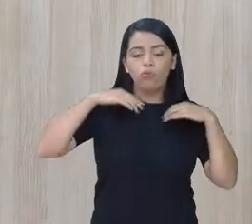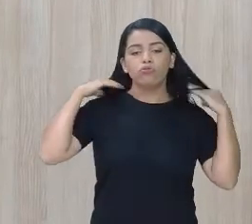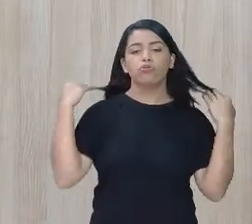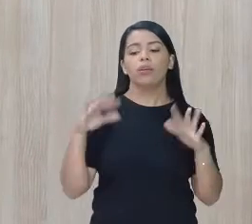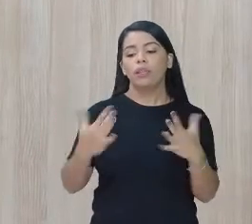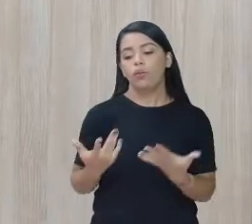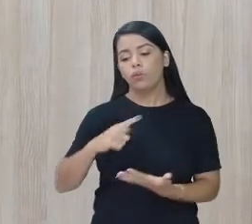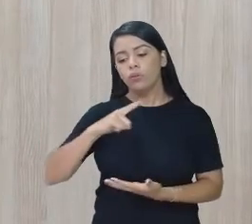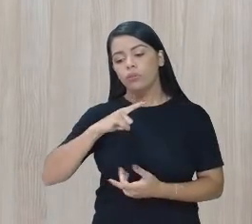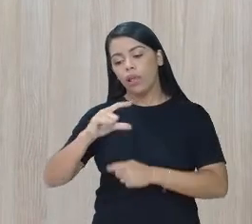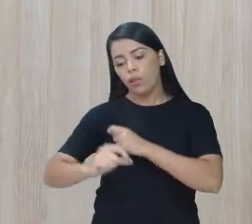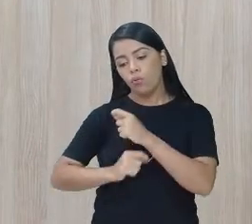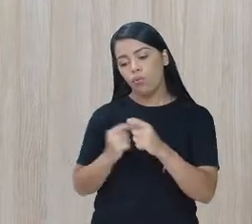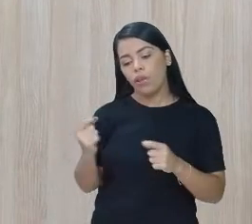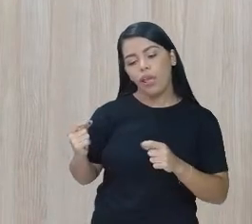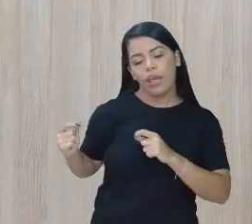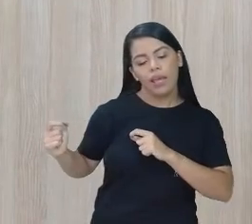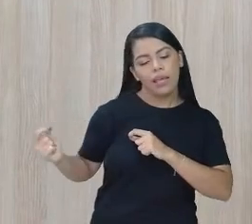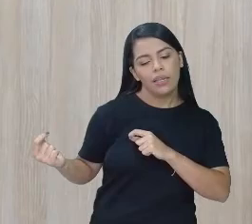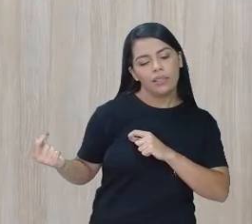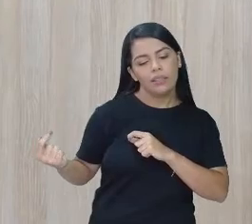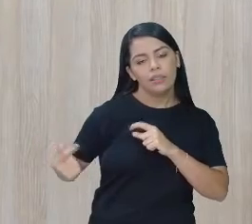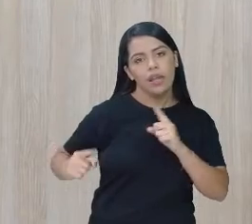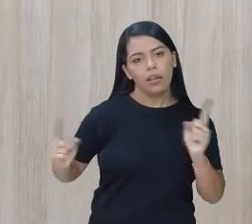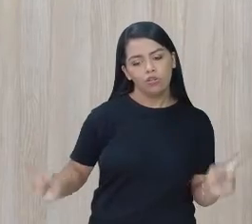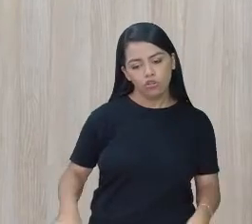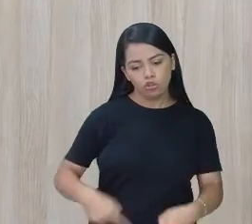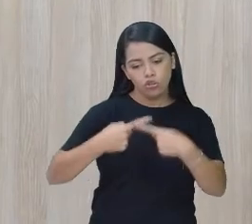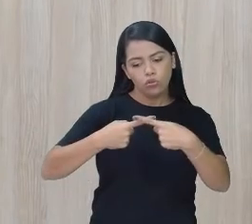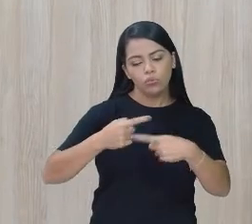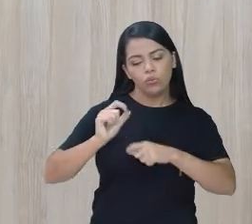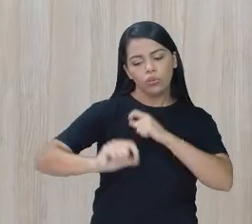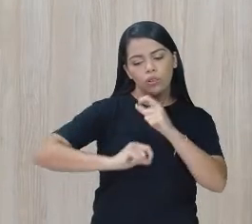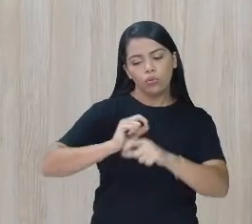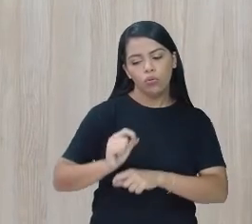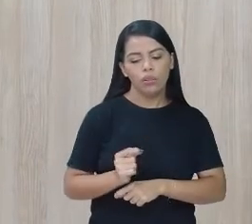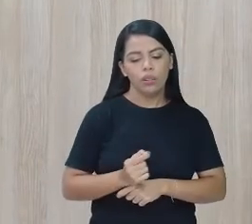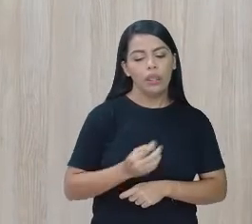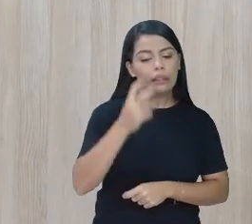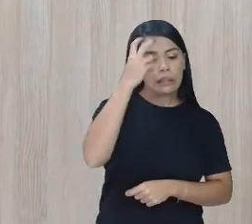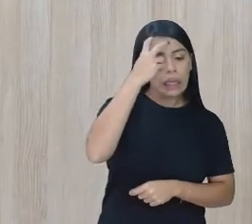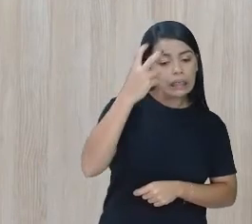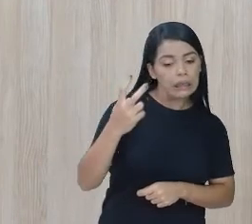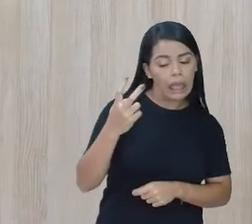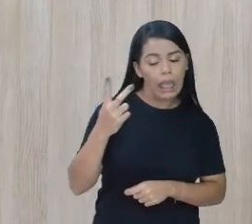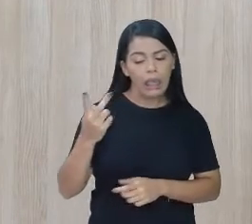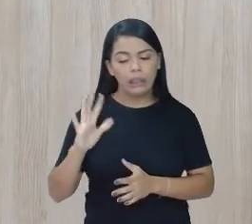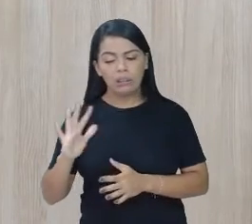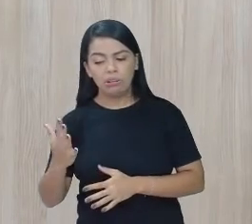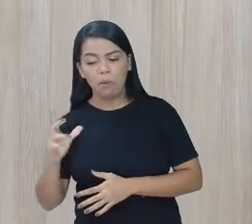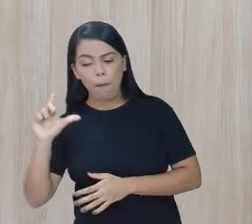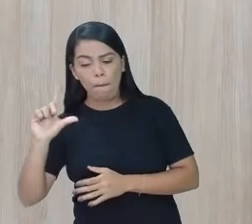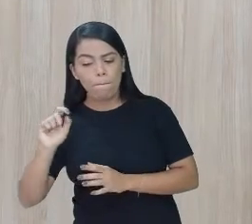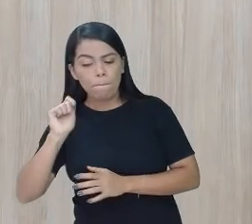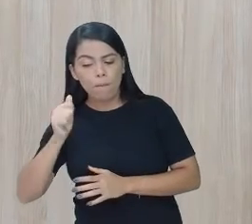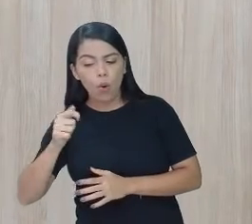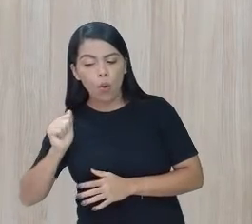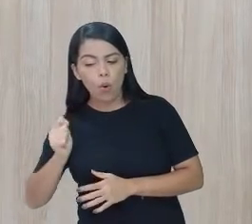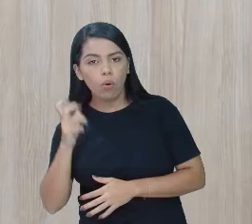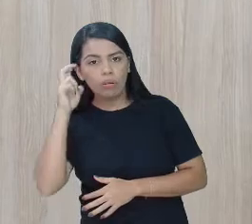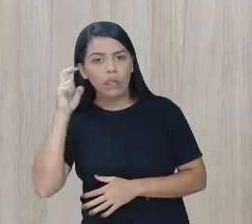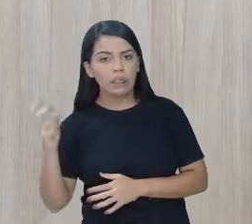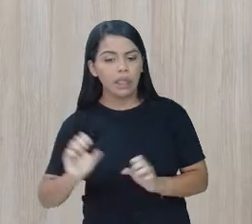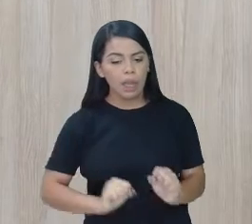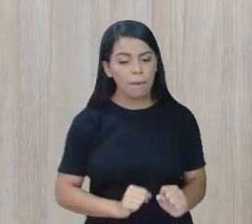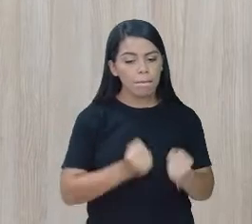esse duelo aí entre inteligência e não tão inteligente assim, entre